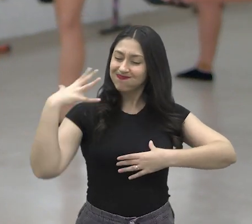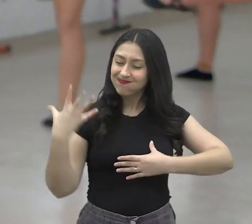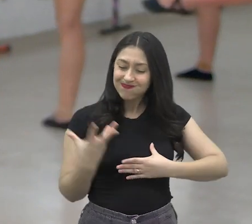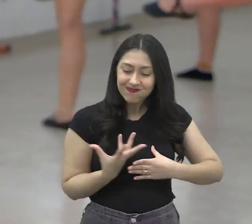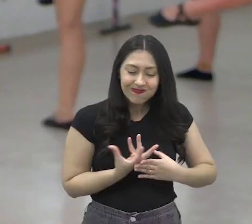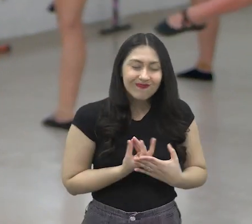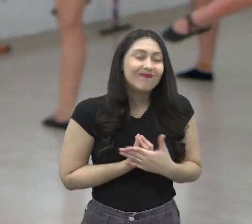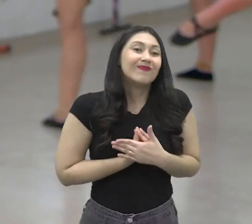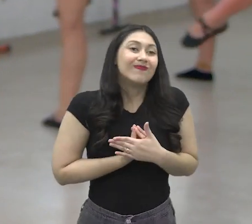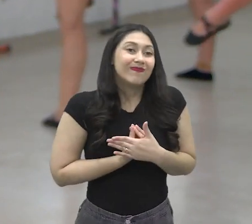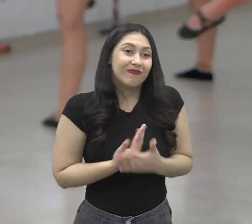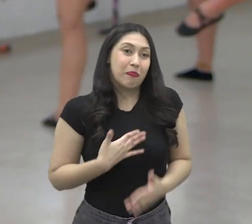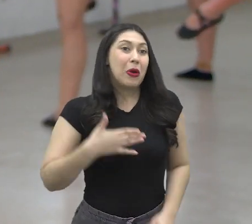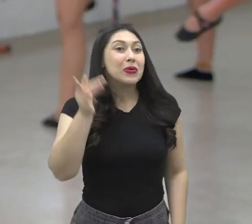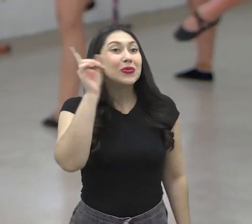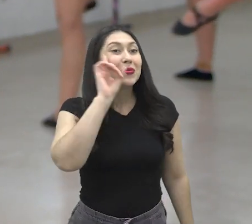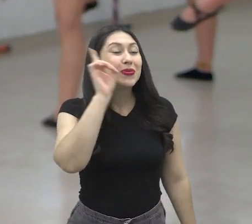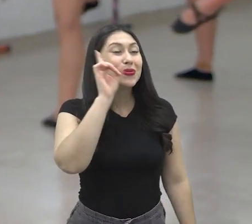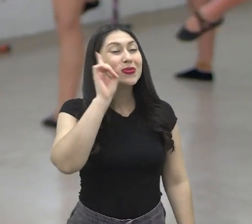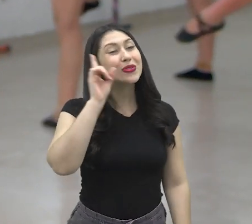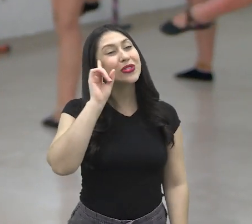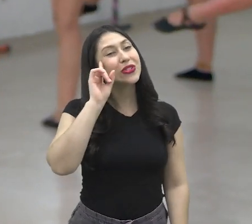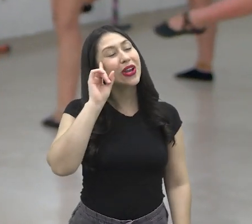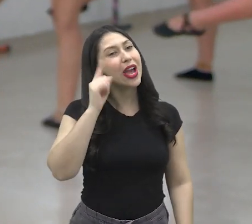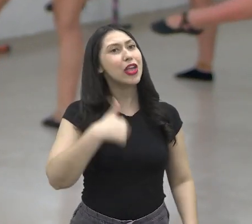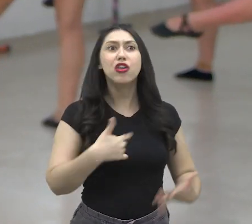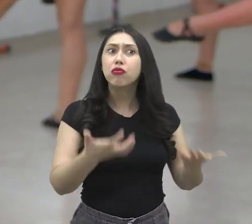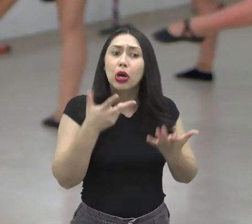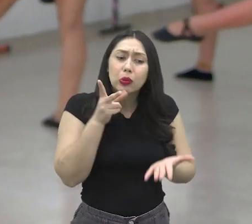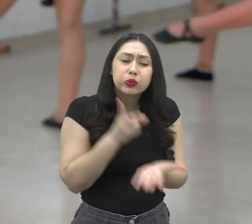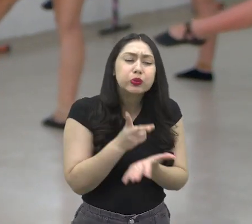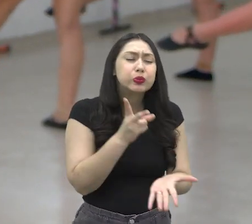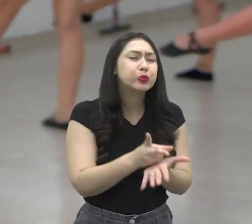que virou parte de mim, virou parte do meu dia a dia, da minha rotina.